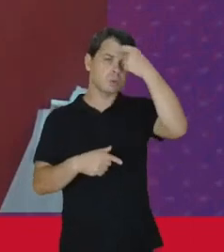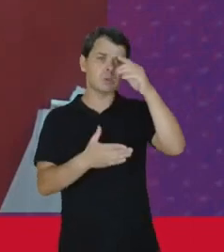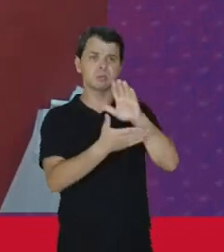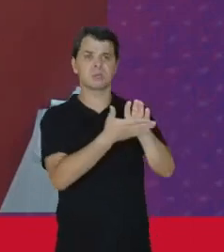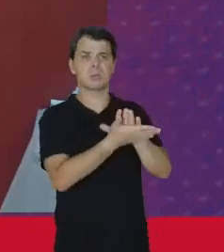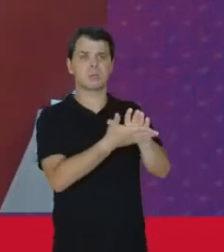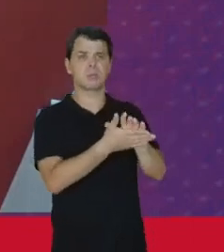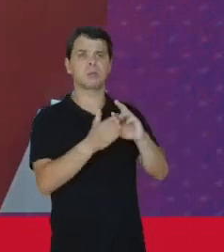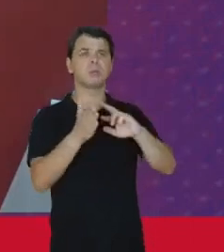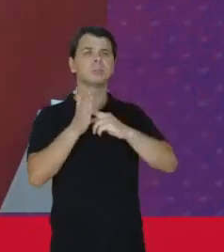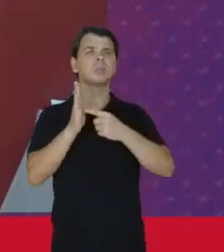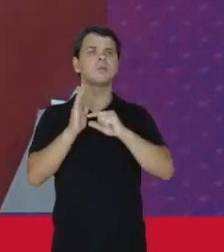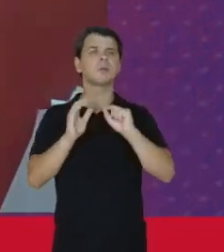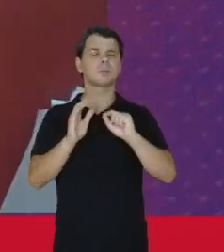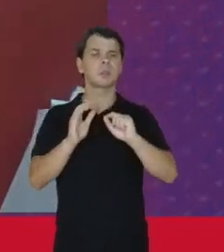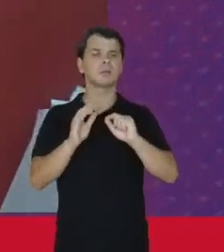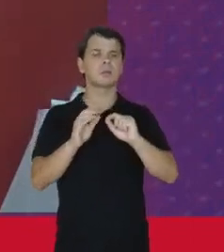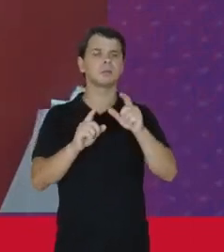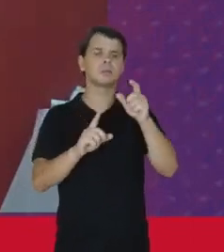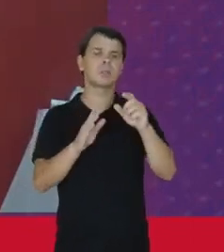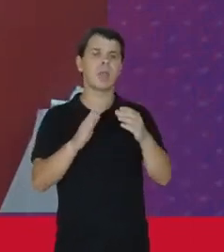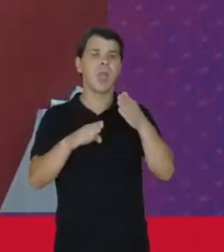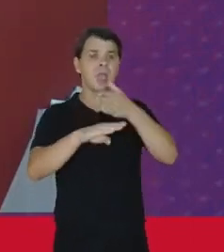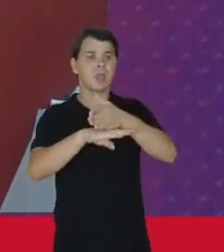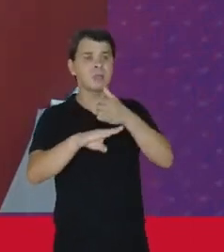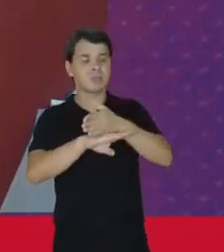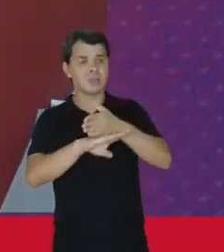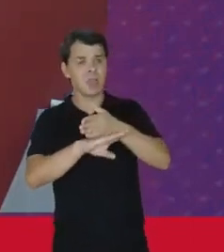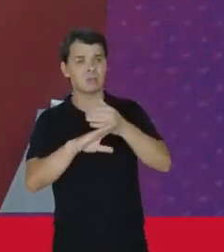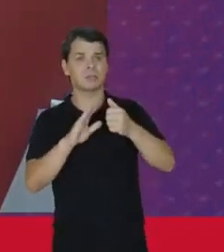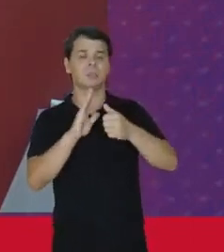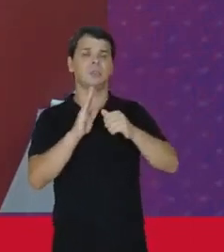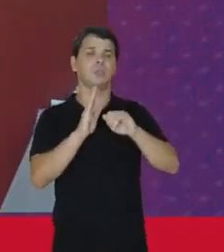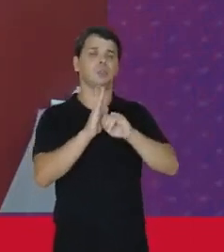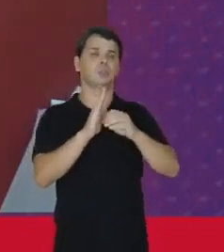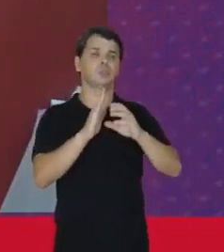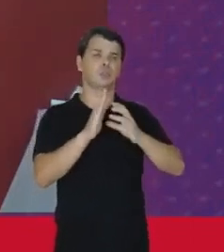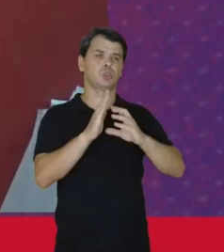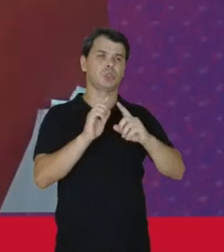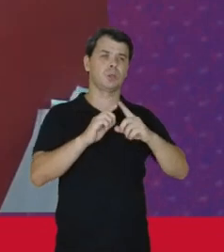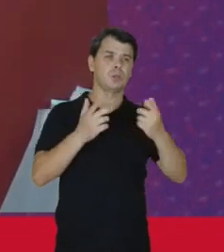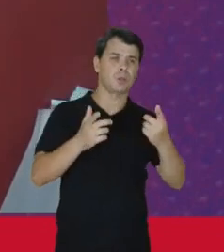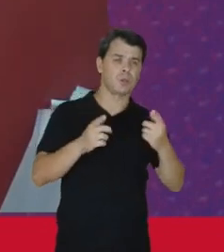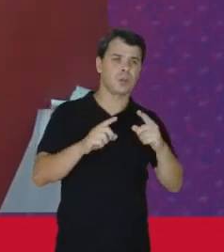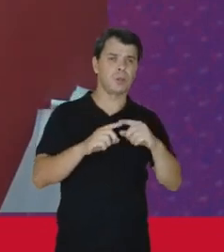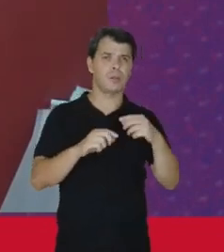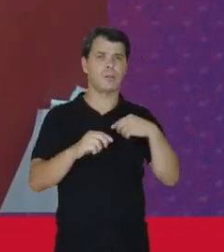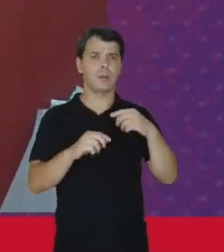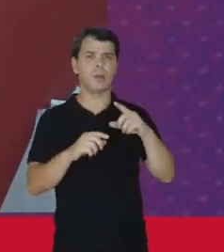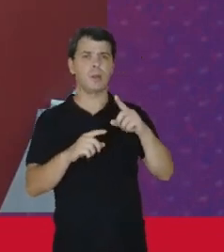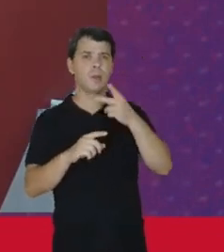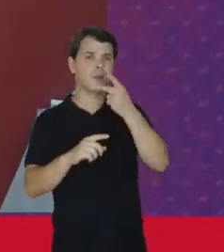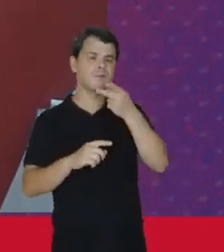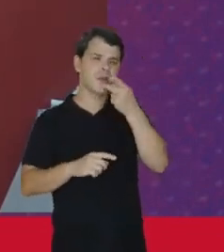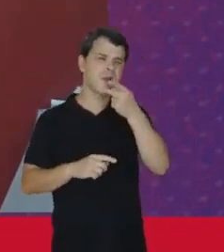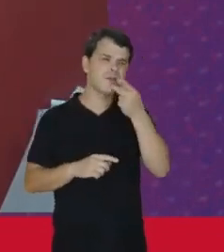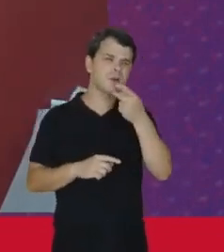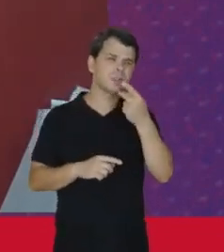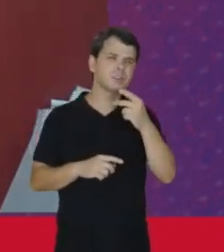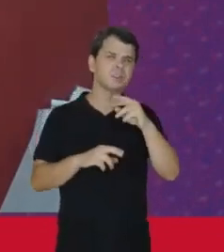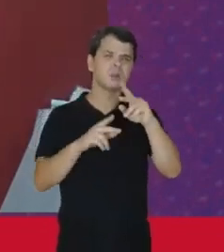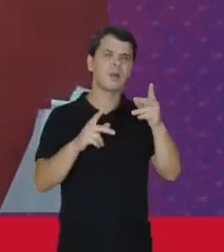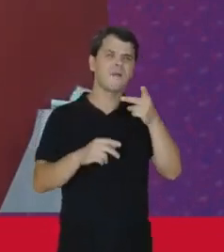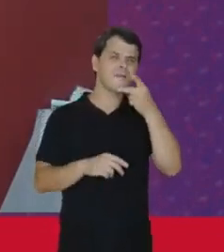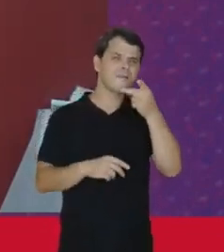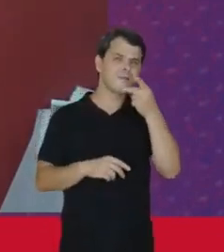que significa só estar no sindicato, né? Era como nós éramos muito atrevidas, a gente falava muito, a